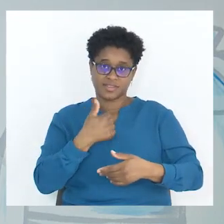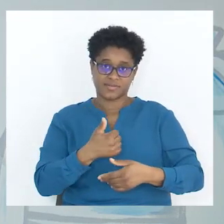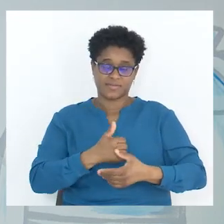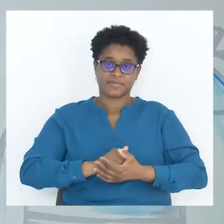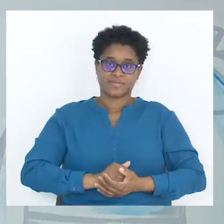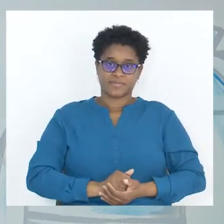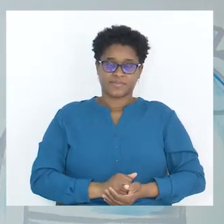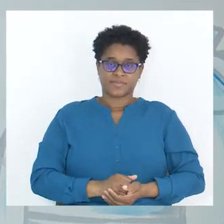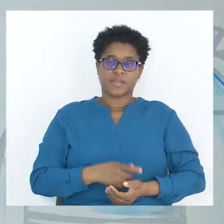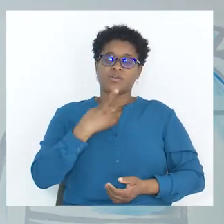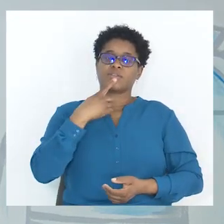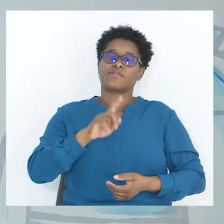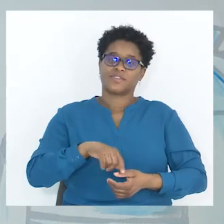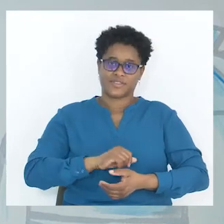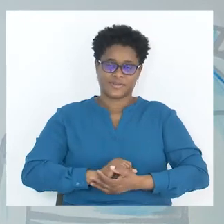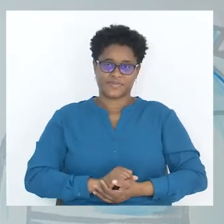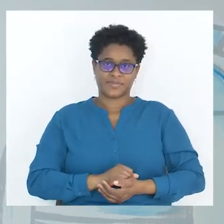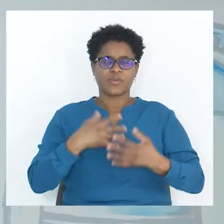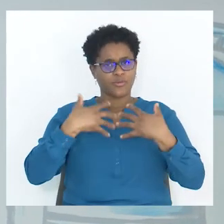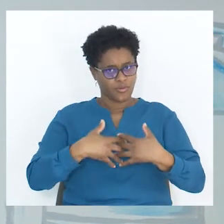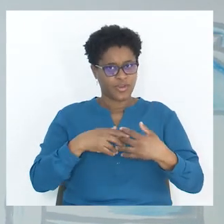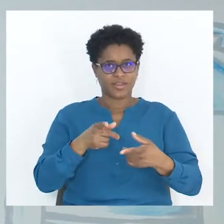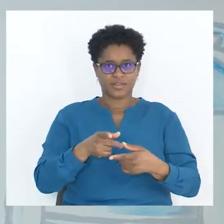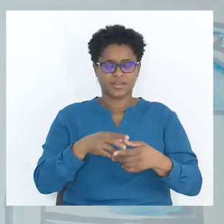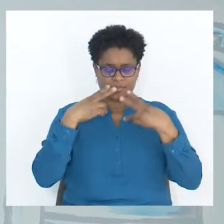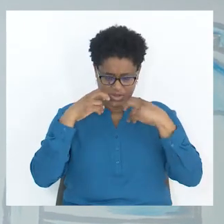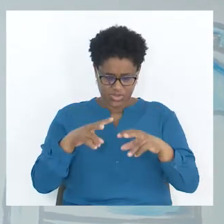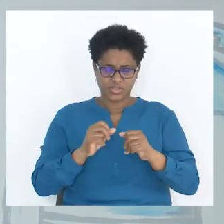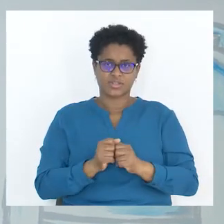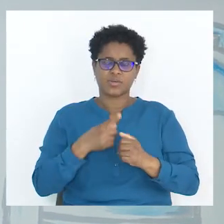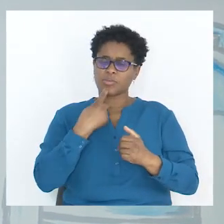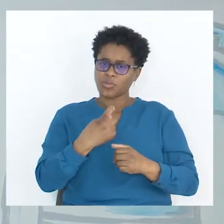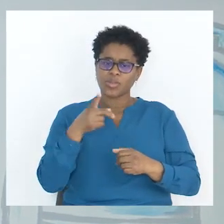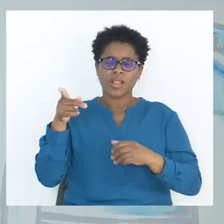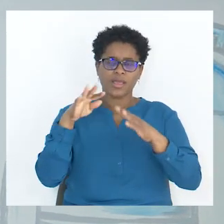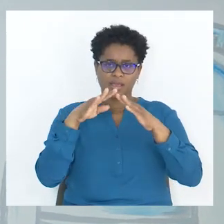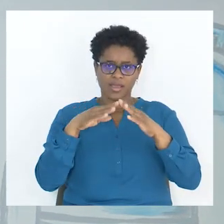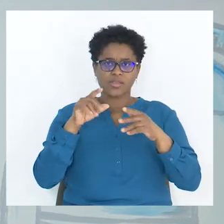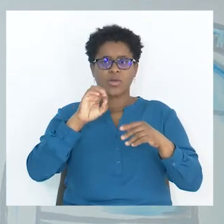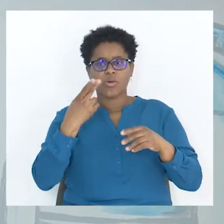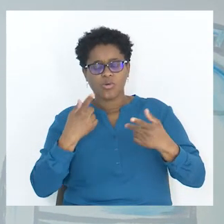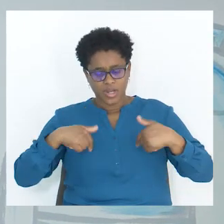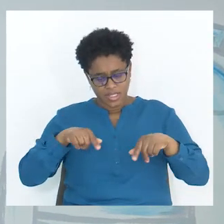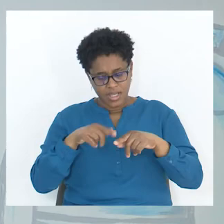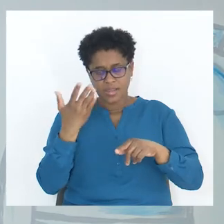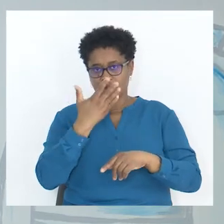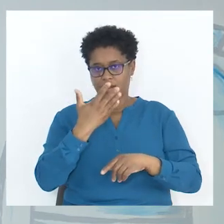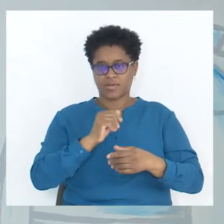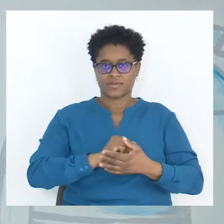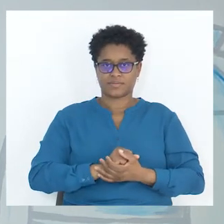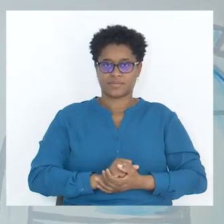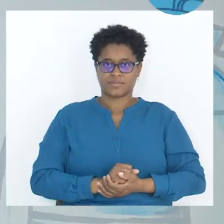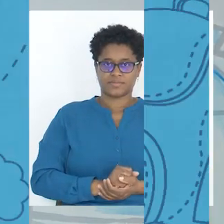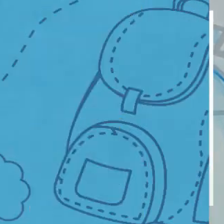bem? Outra vez, dúvidas, pesquisa, pergunta lá em casa ou na sala de